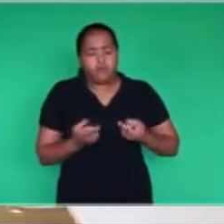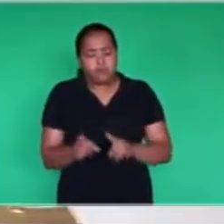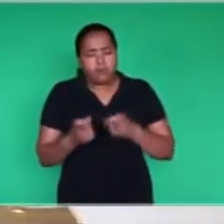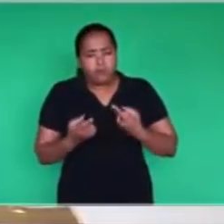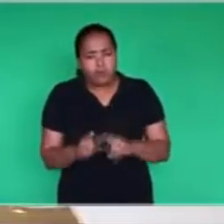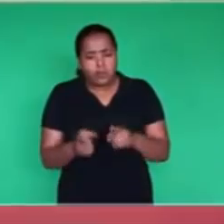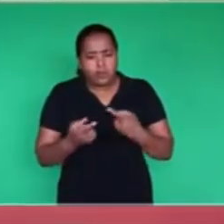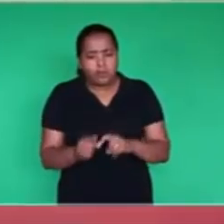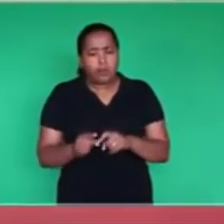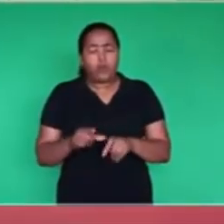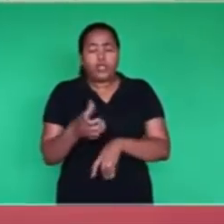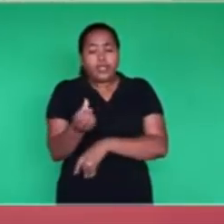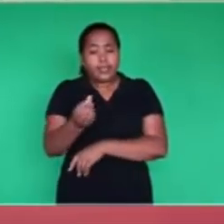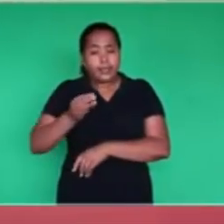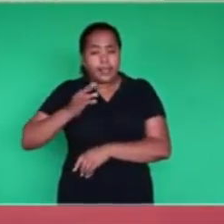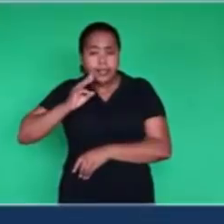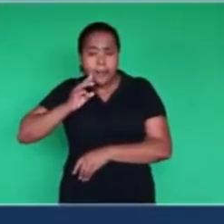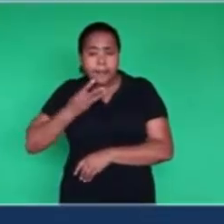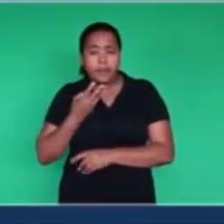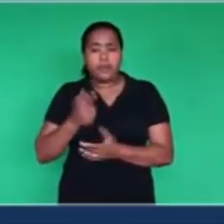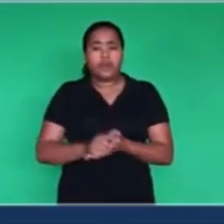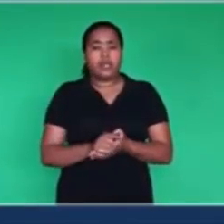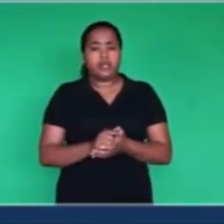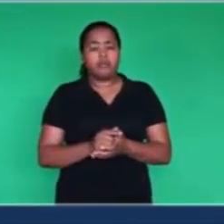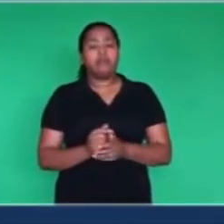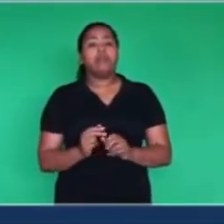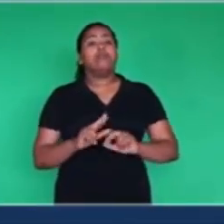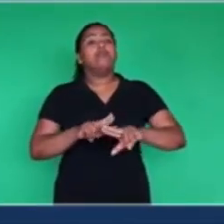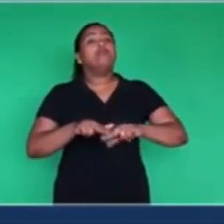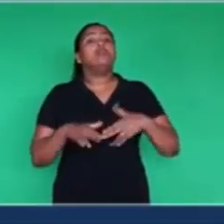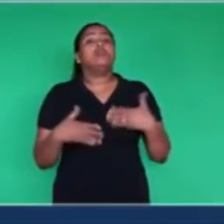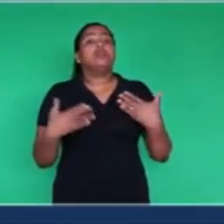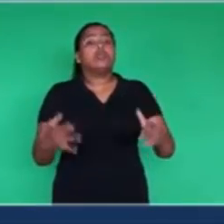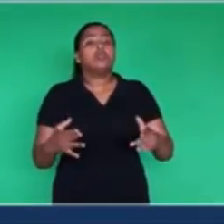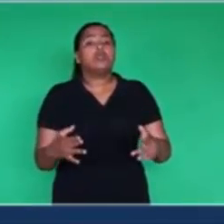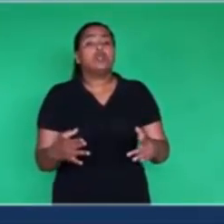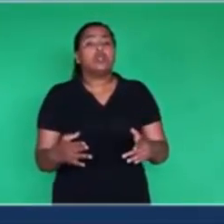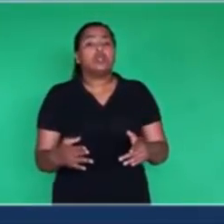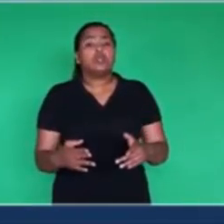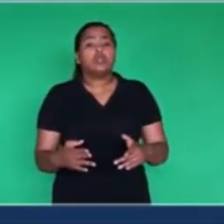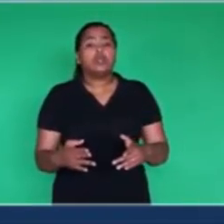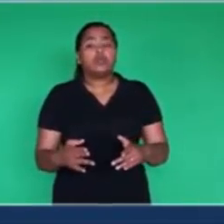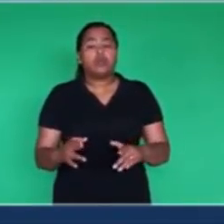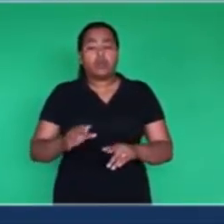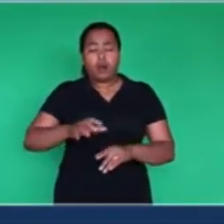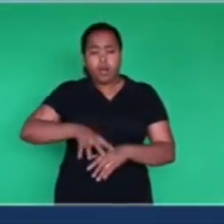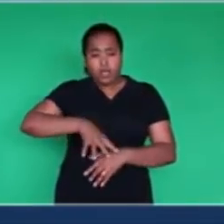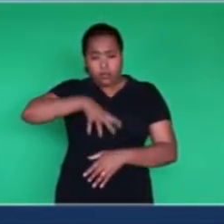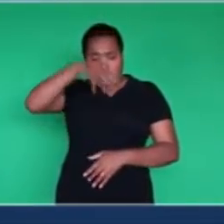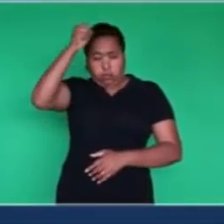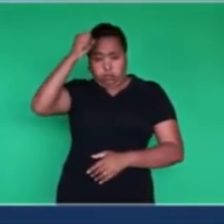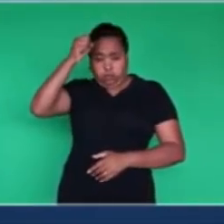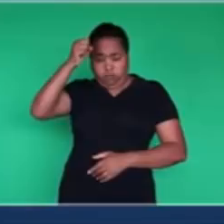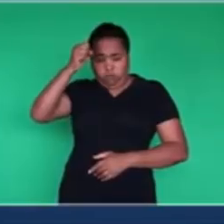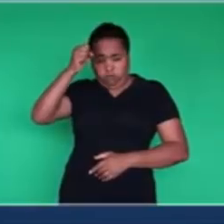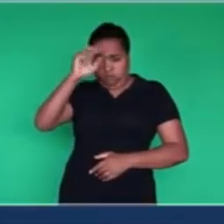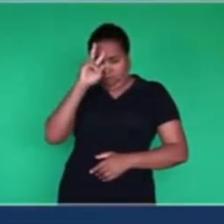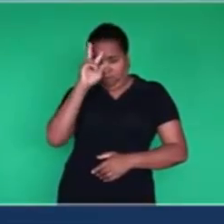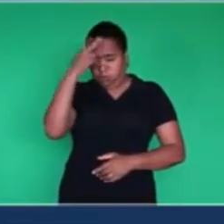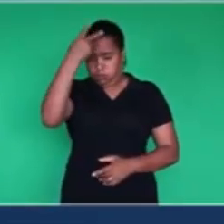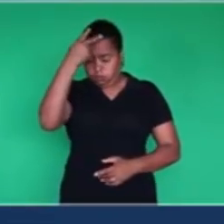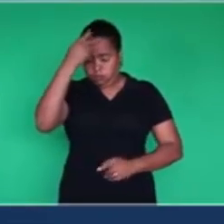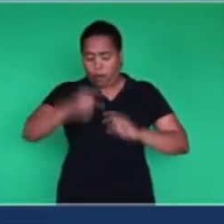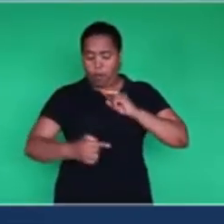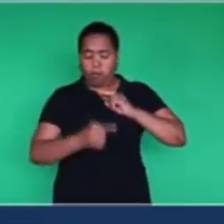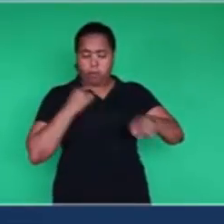Vamos lá. Porque se rebelaram contra mim, e eu escondi deles a minha face, e os entreguei nas